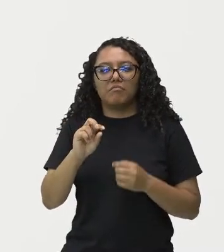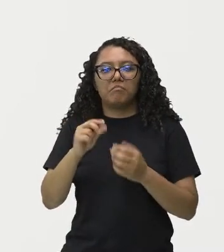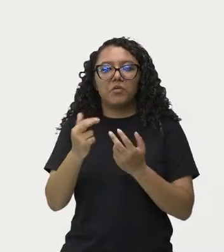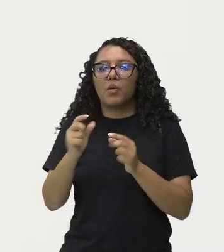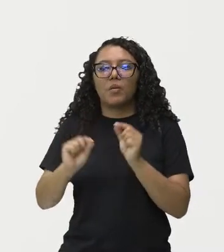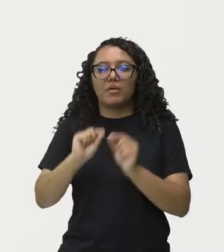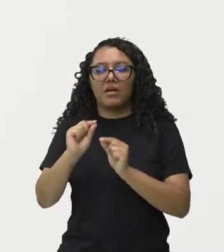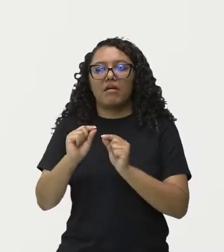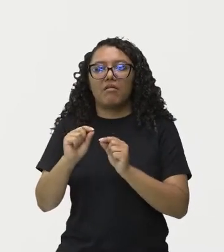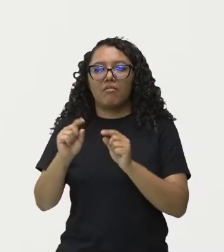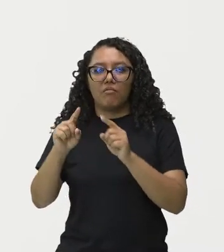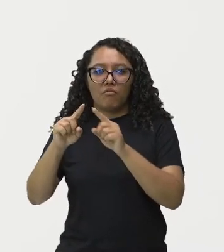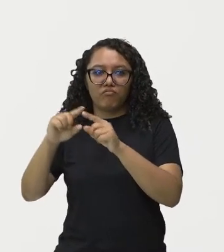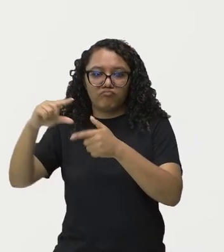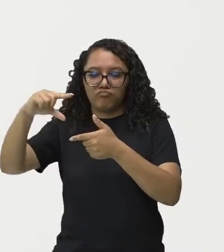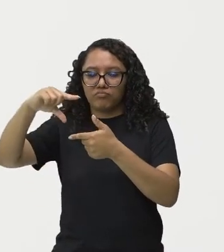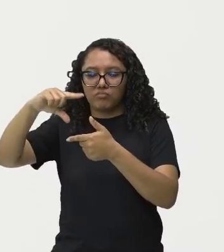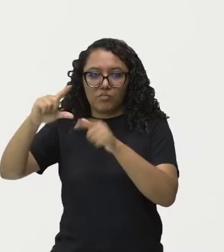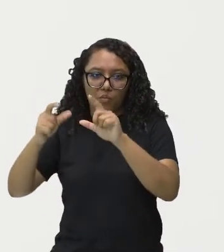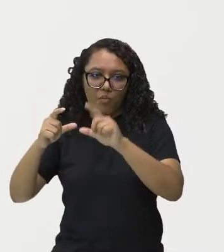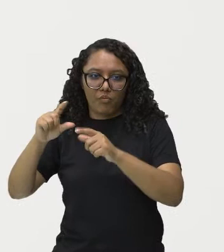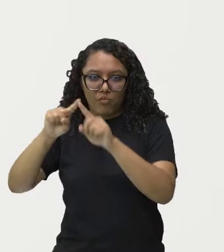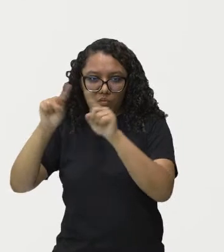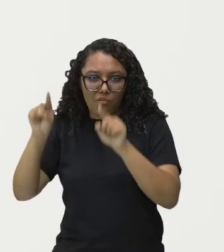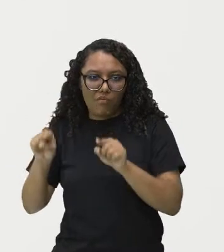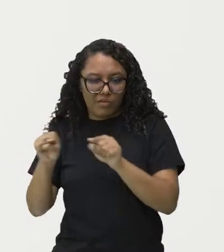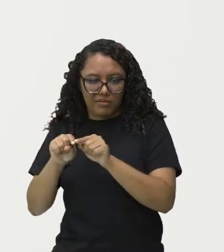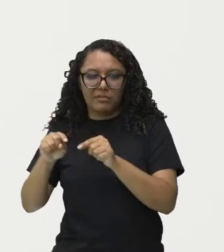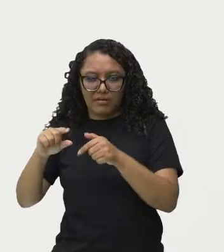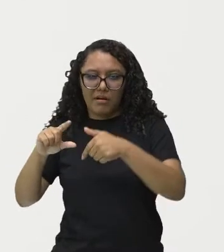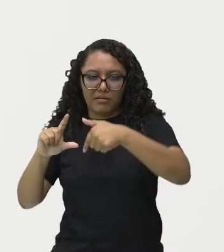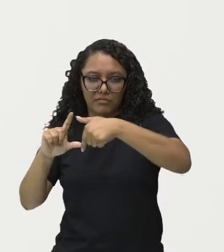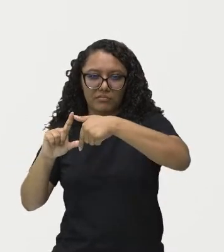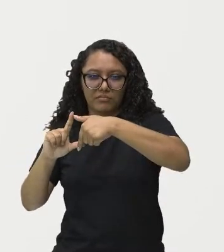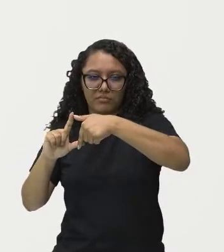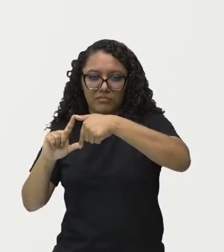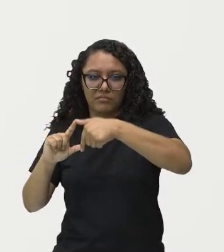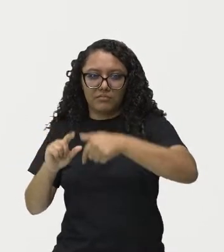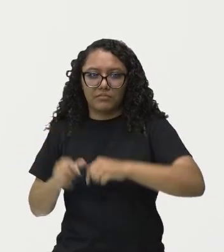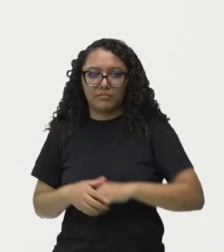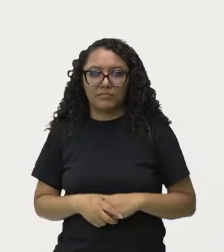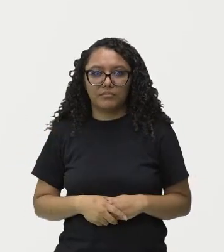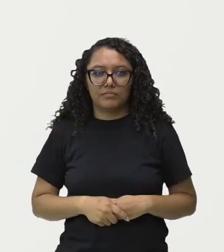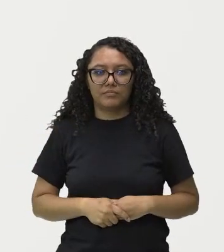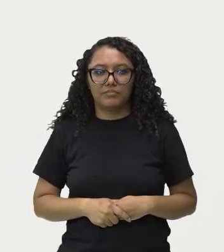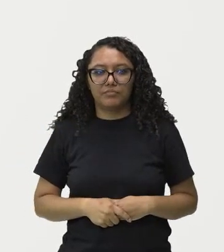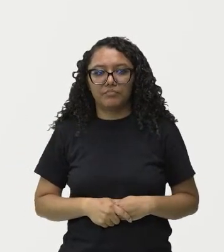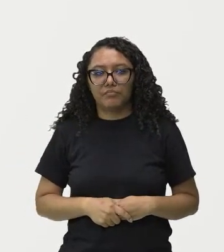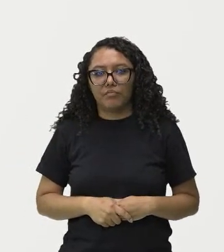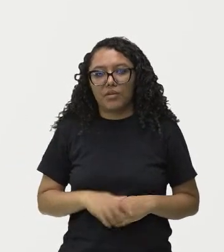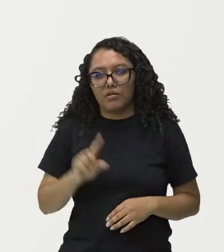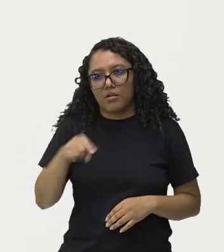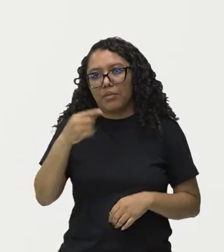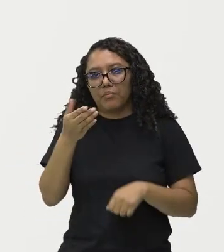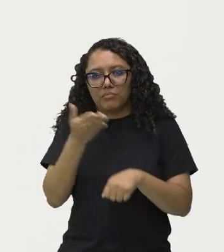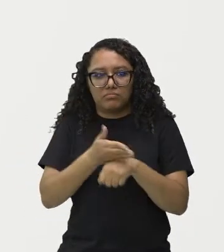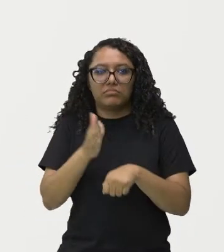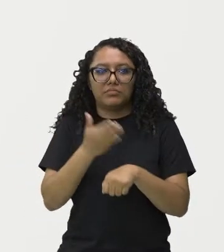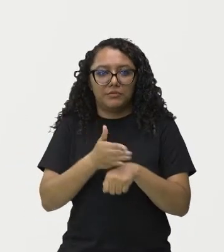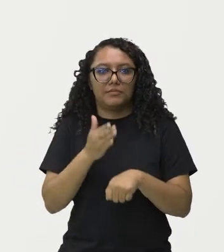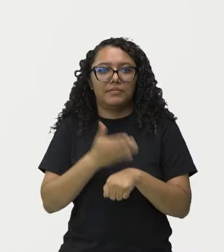Vamos seguindo. Temos mais uma definição aqui. Daqui a pouco a gente vai fazer algumas aplicações práticas, tá? Para a